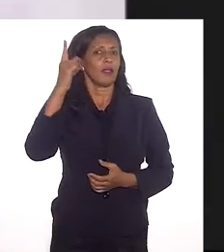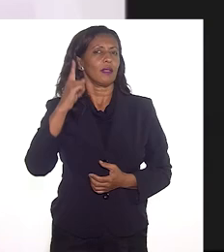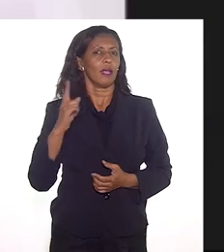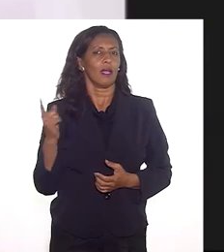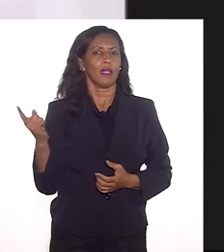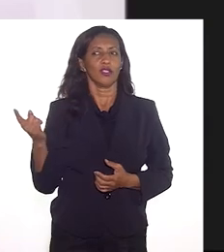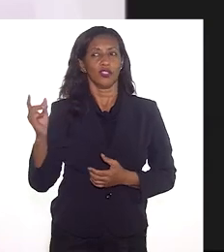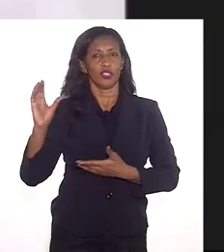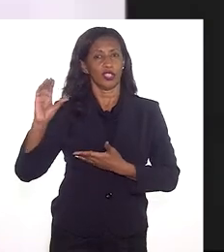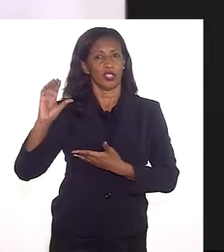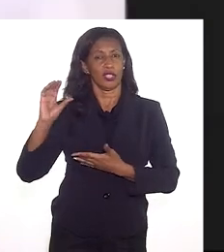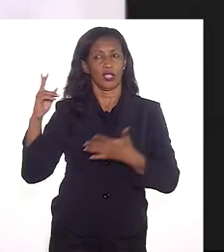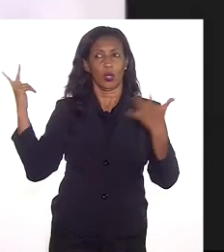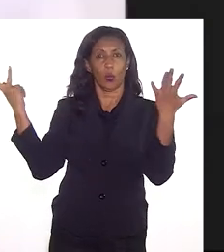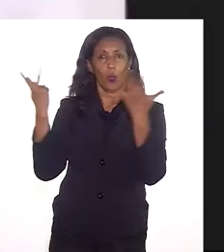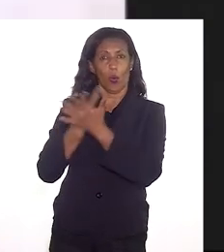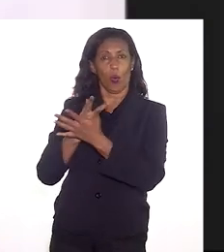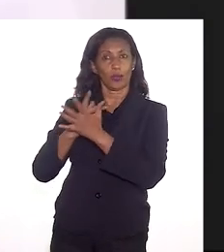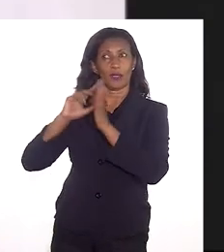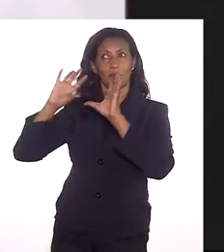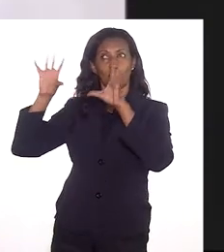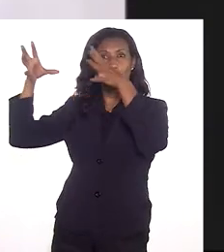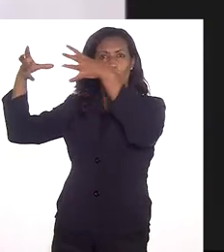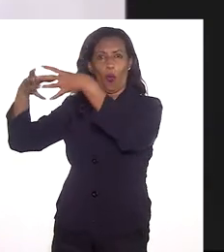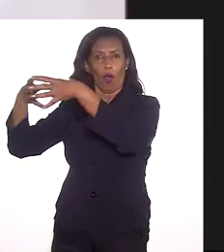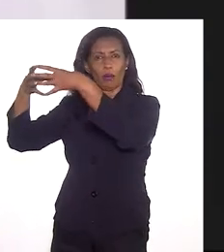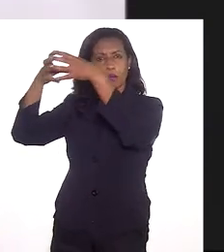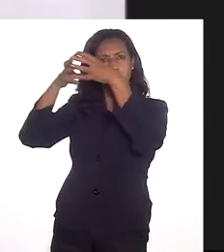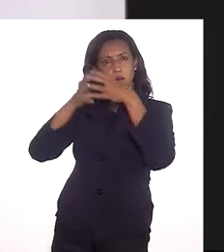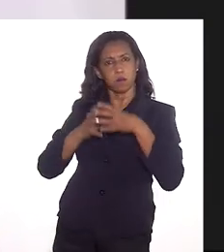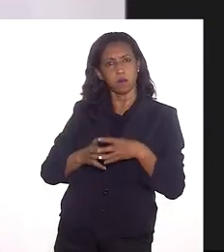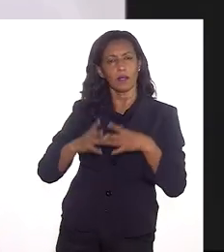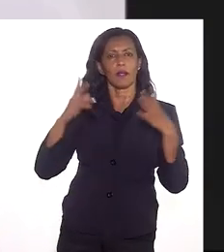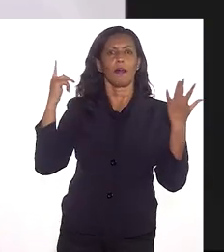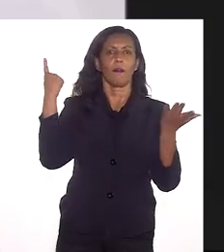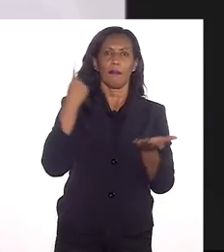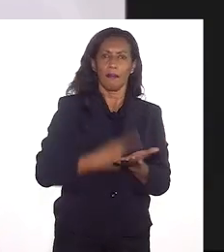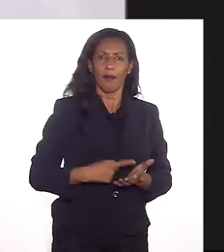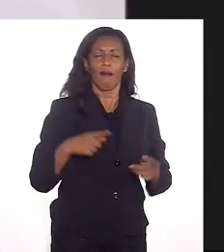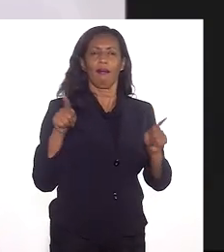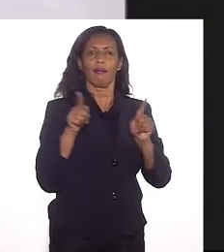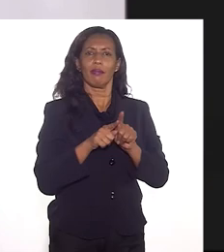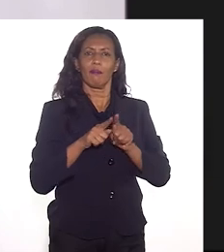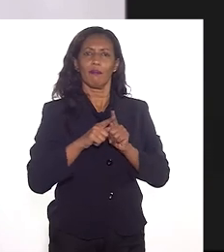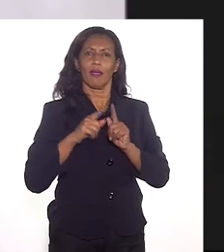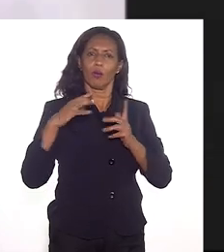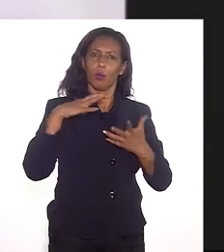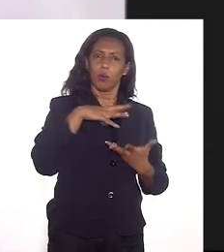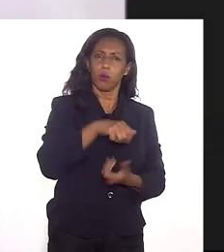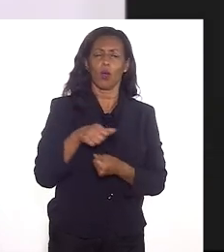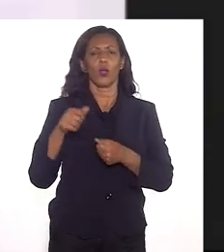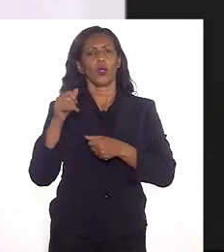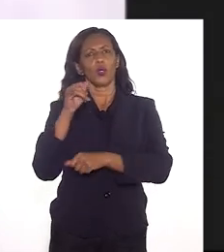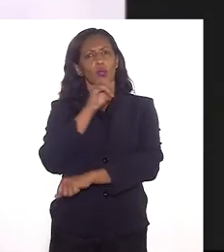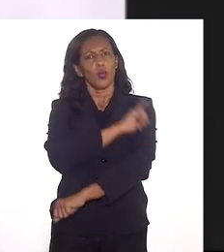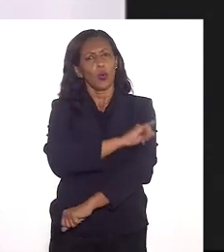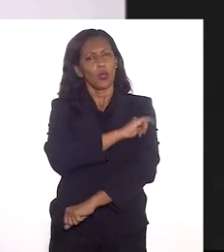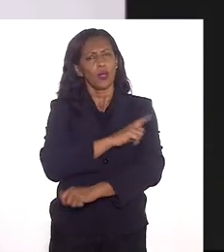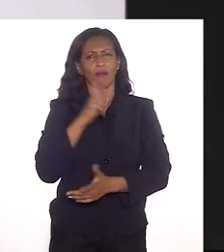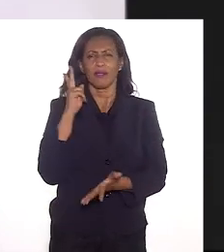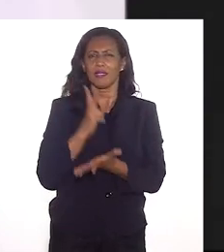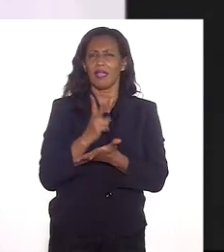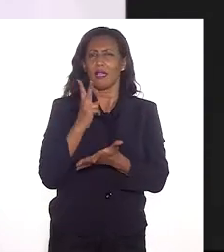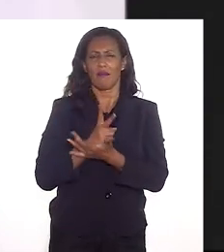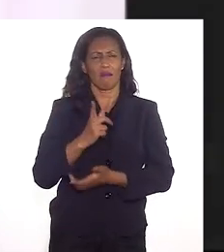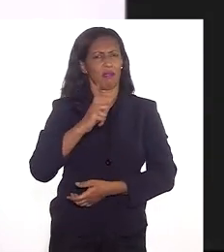E a ideia de trazer um evento como o Web Summit é um pouco para marcar essa posição global que o Rio de